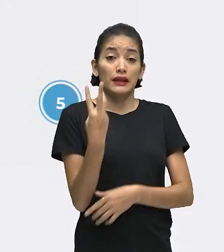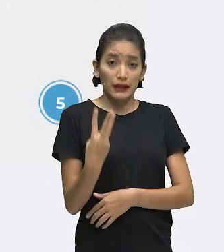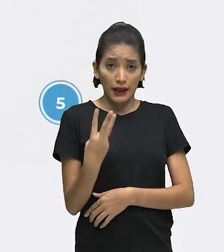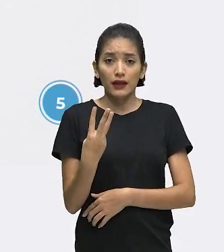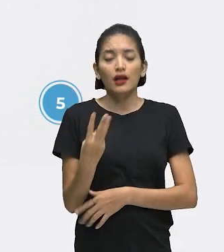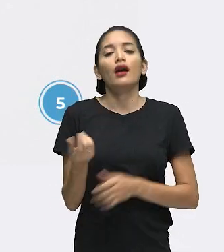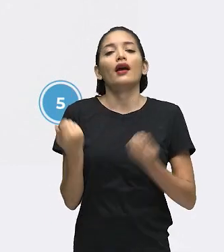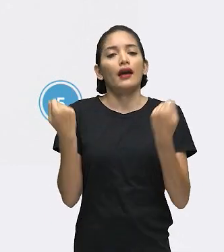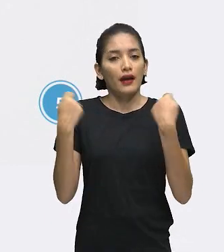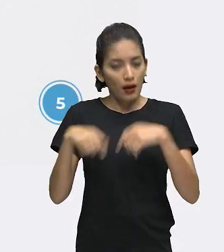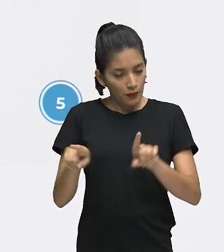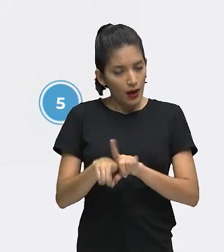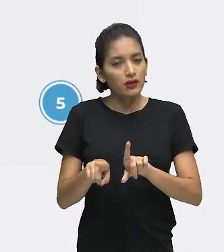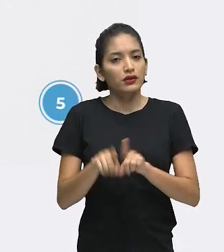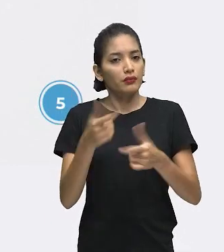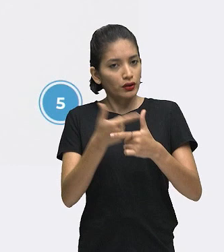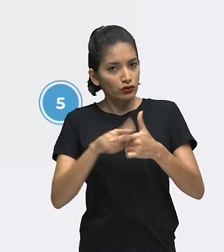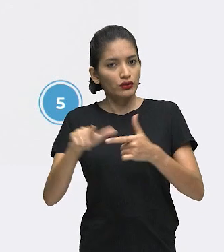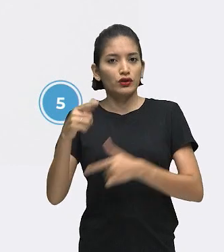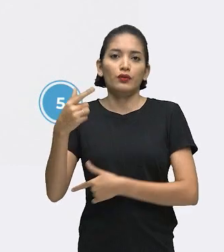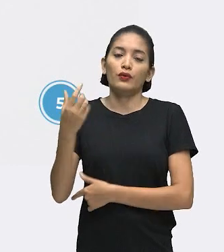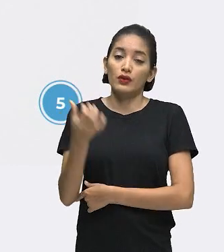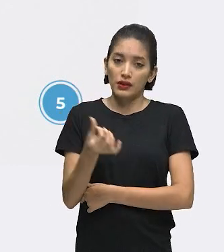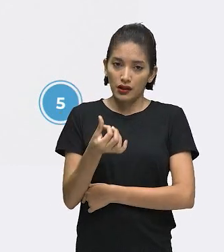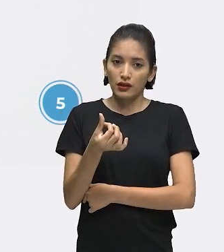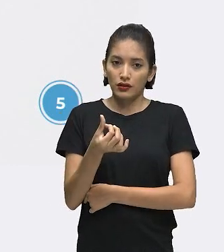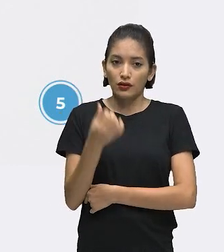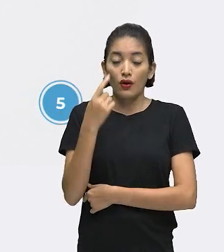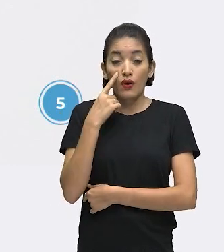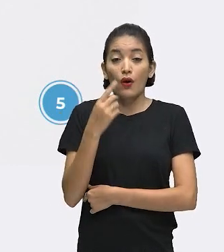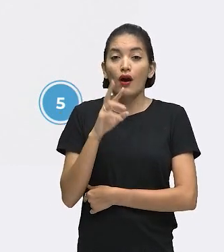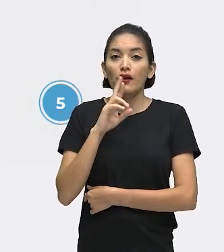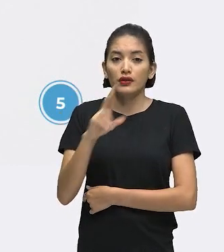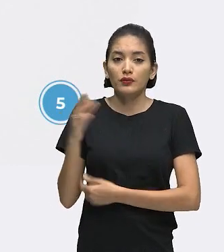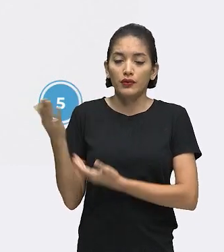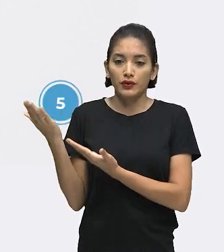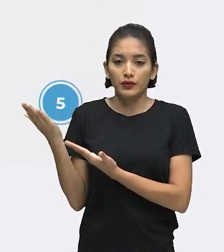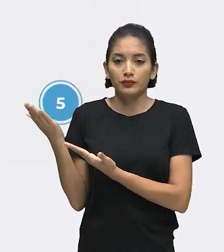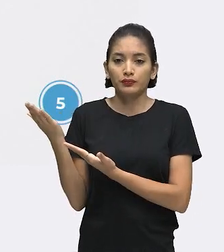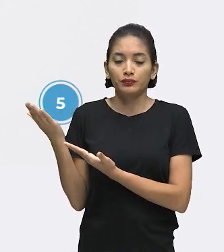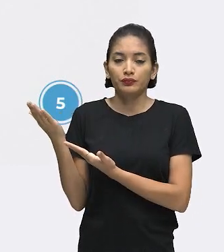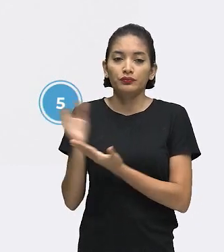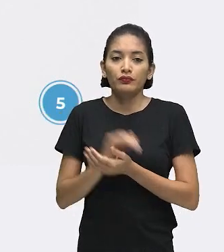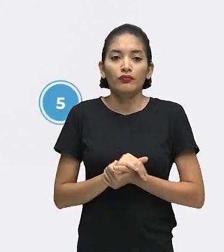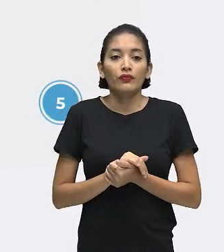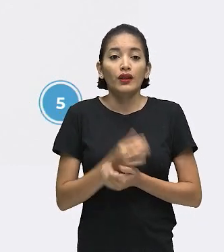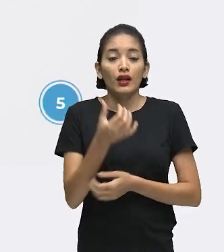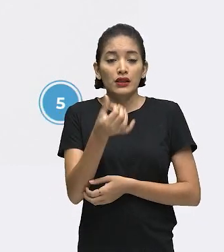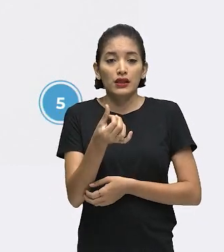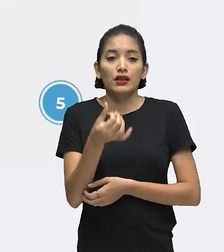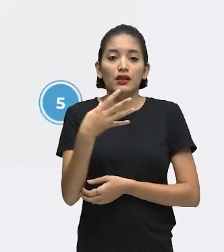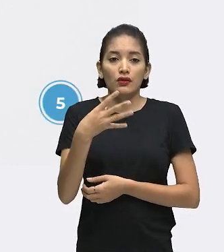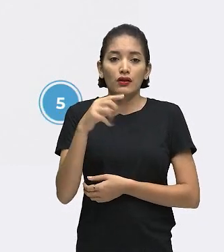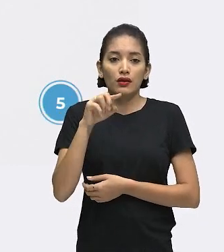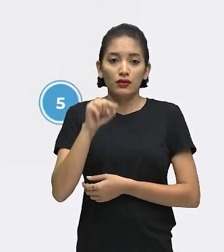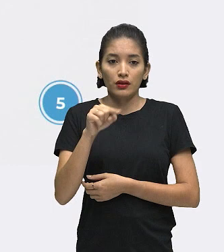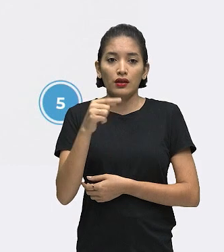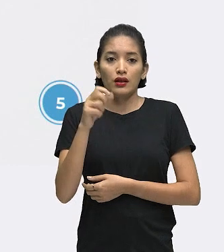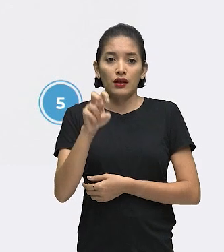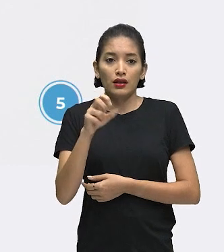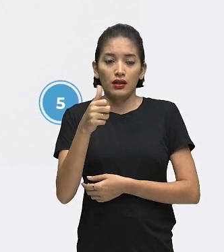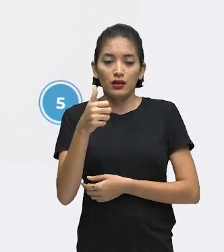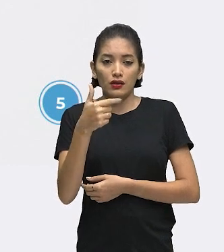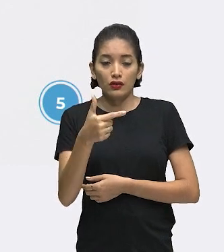ser divisível por 6. Aqui tem os resultados, ó. Quando a gente divide o 64.512 por